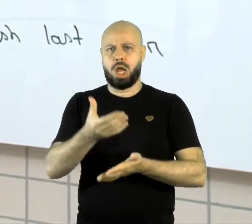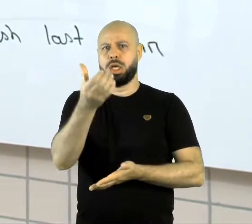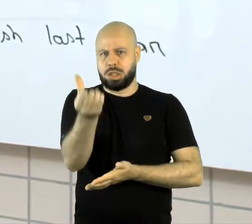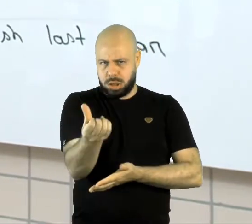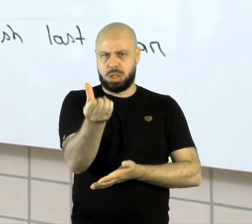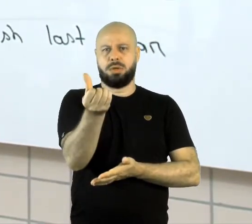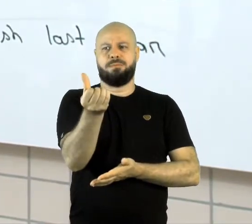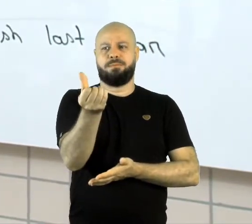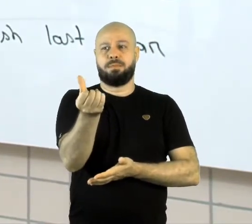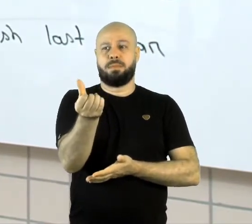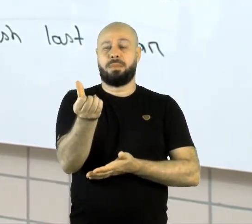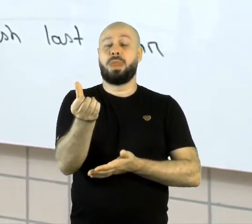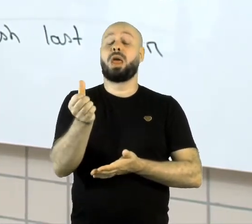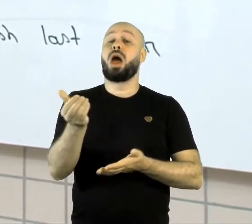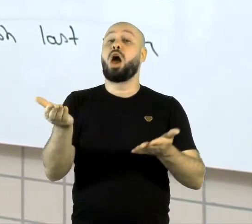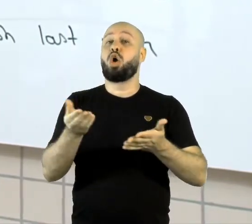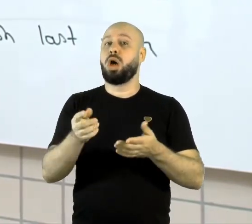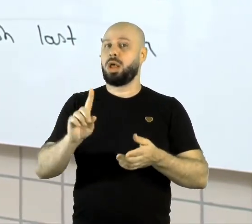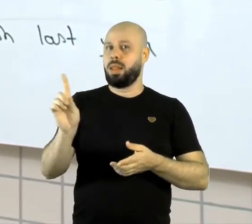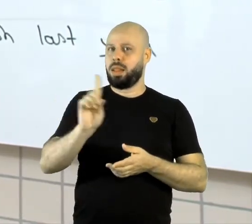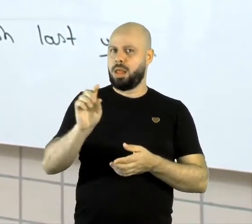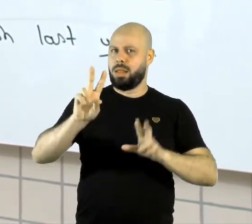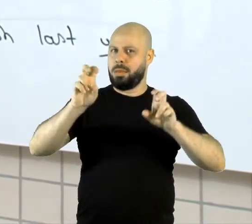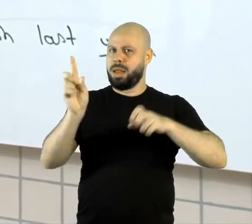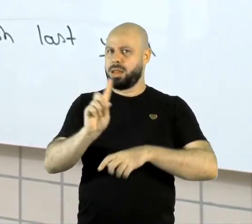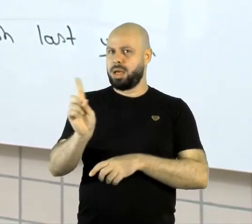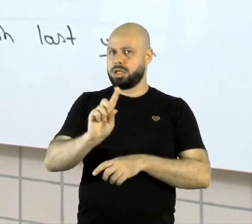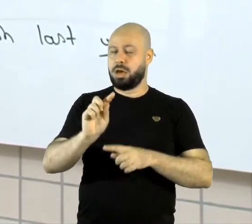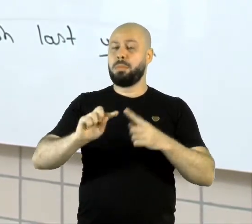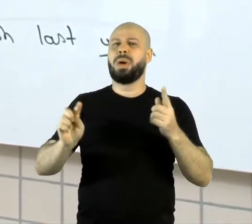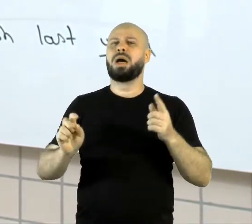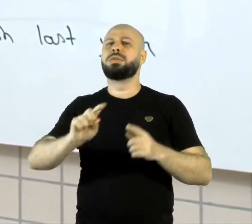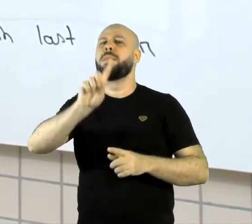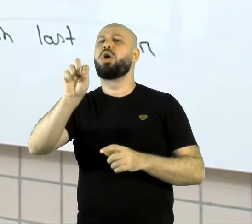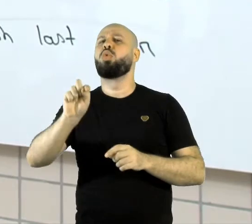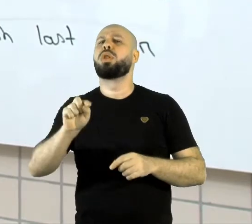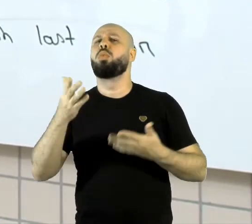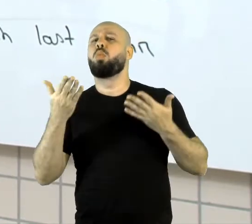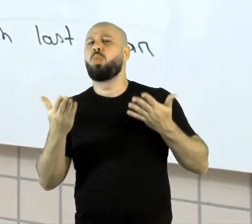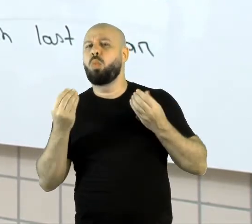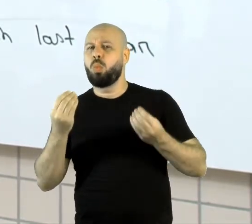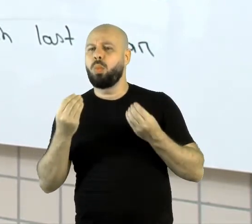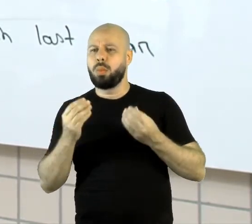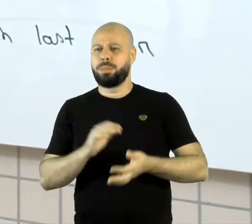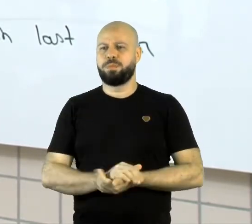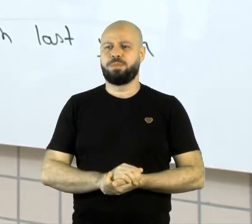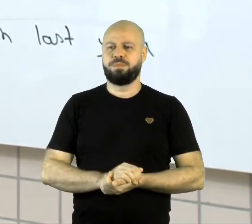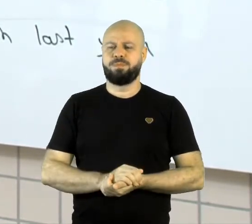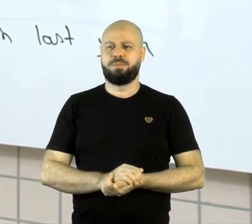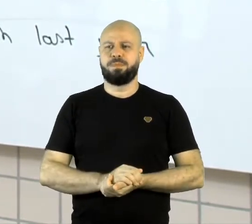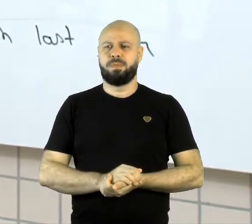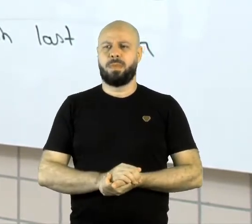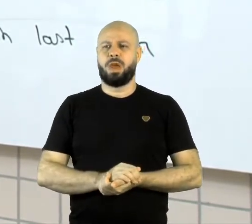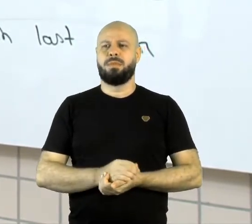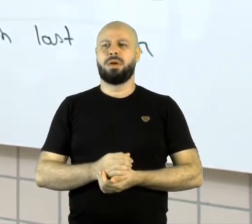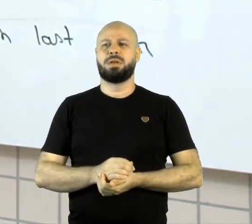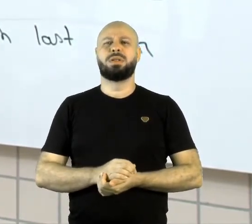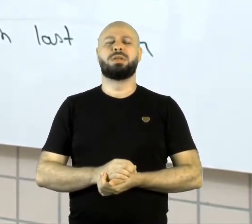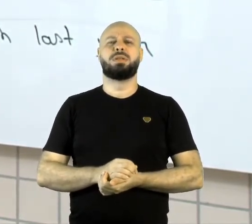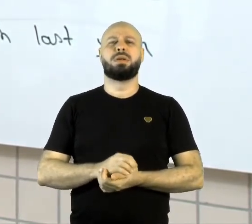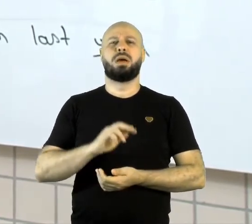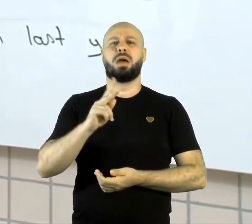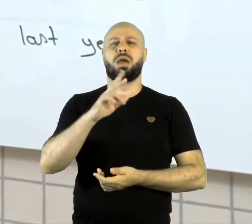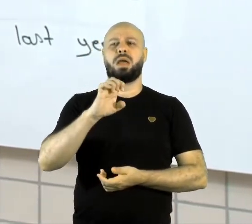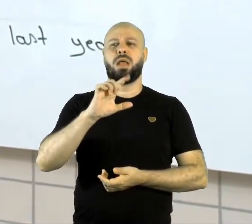falando da negação e agora vamos falar da pergunta, das questões. Então, eu tenho aqui, ó. He lived